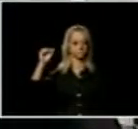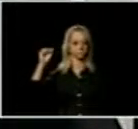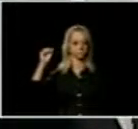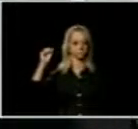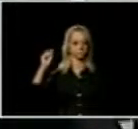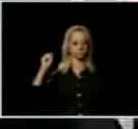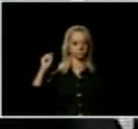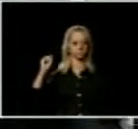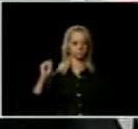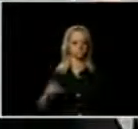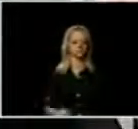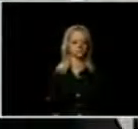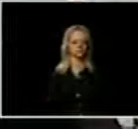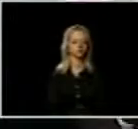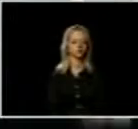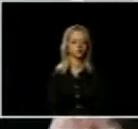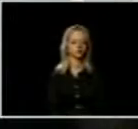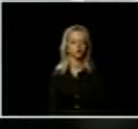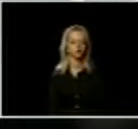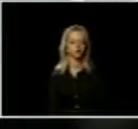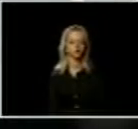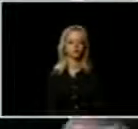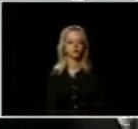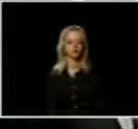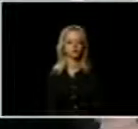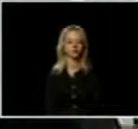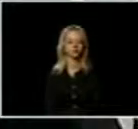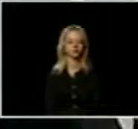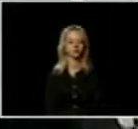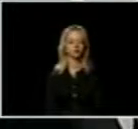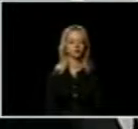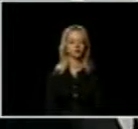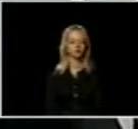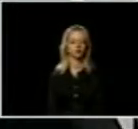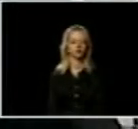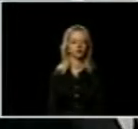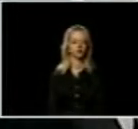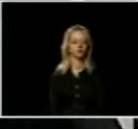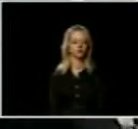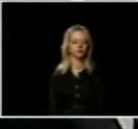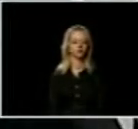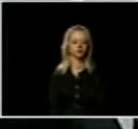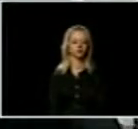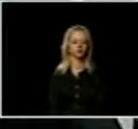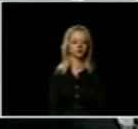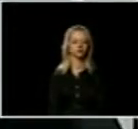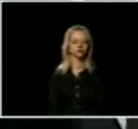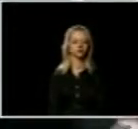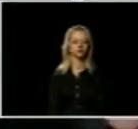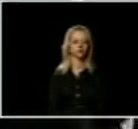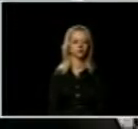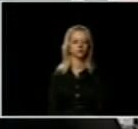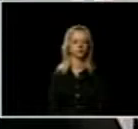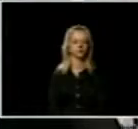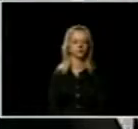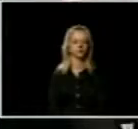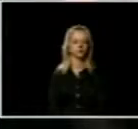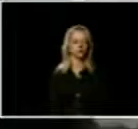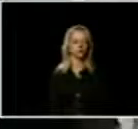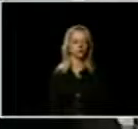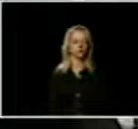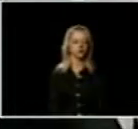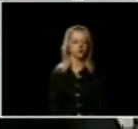prioritárias, uma vez que nós estávamos sem um representante, sem um secretário. Além de não